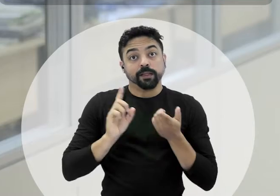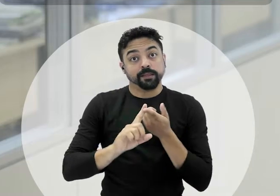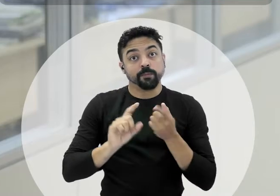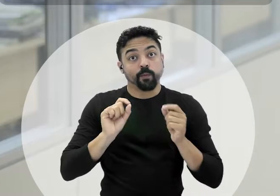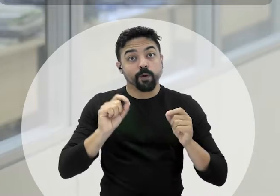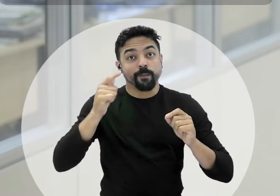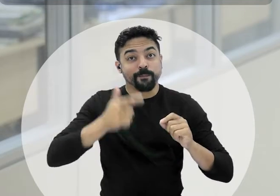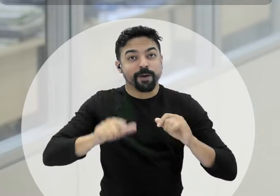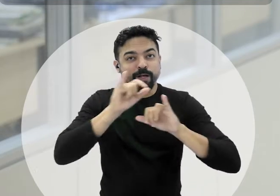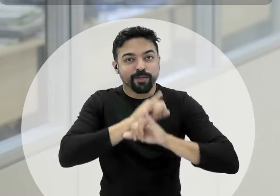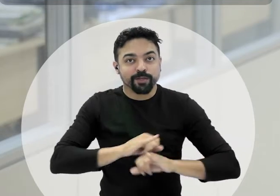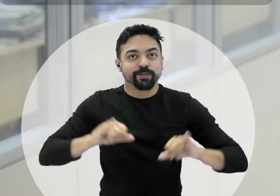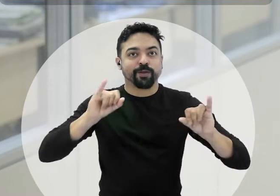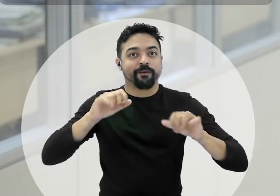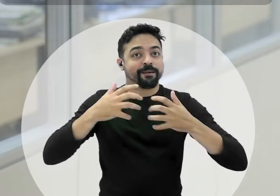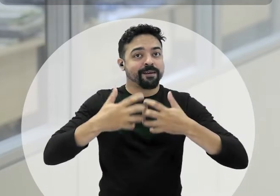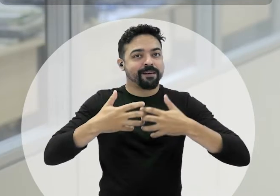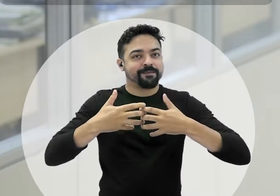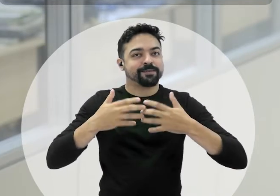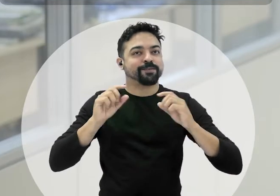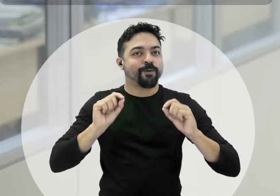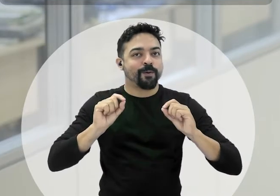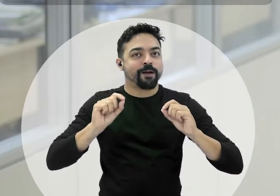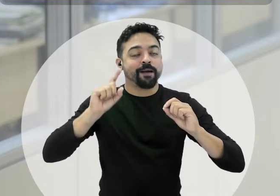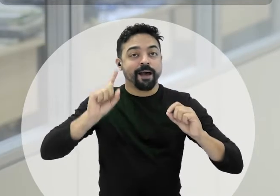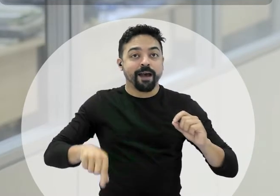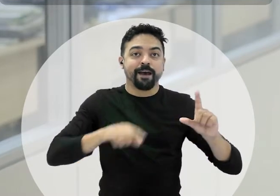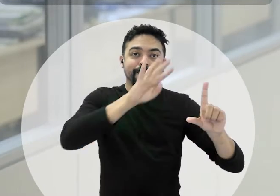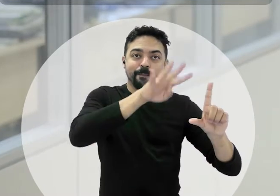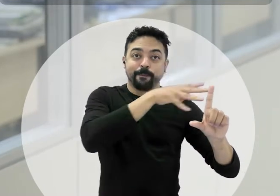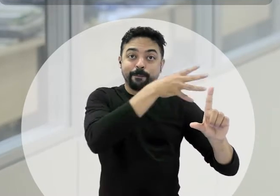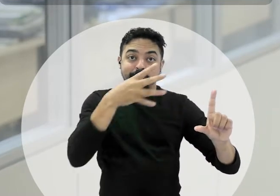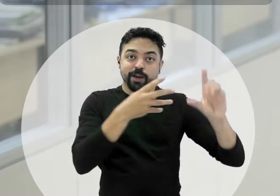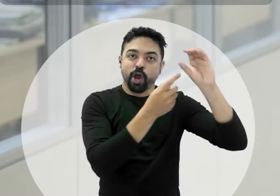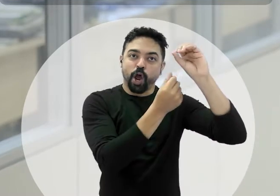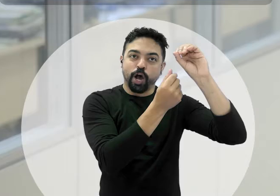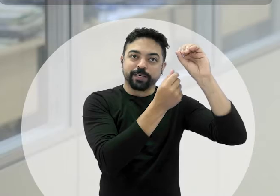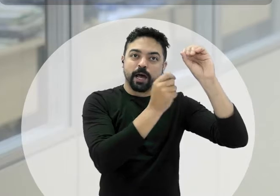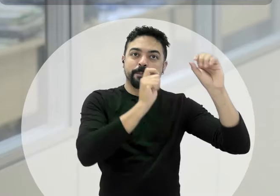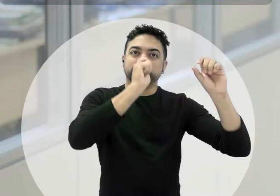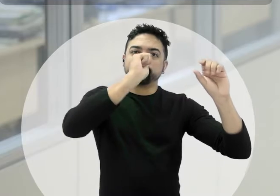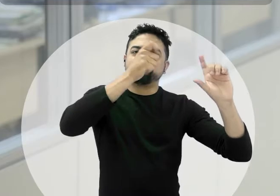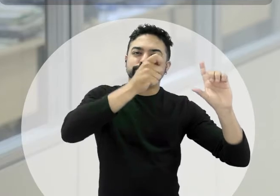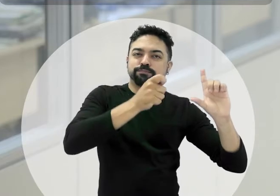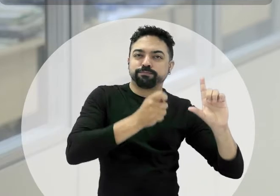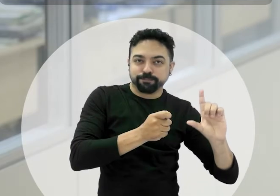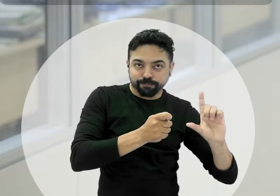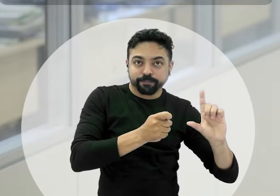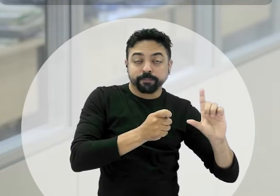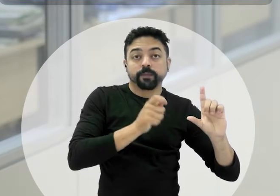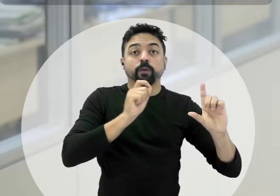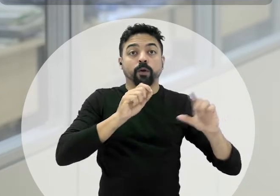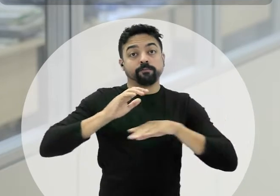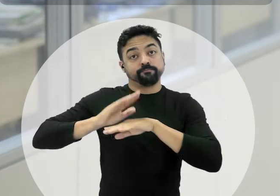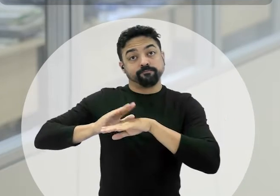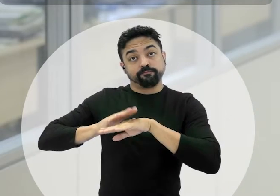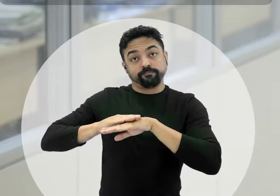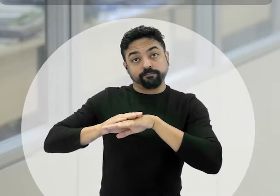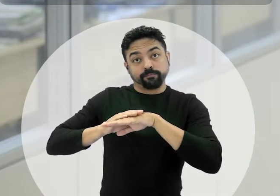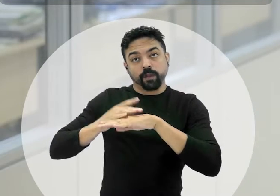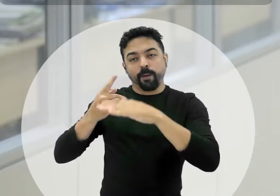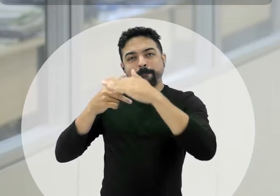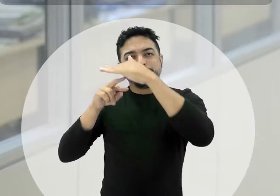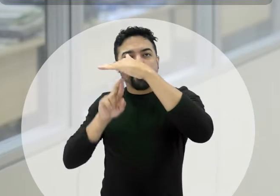destaca mais uma novidade do nosso Instituto, o painel orçamentário. Esse painel foi desenvolvido pela Pró-Reitoria